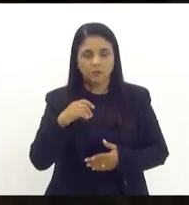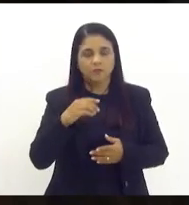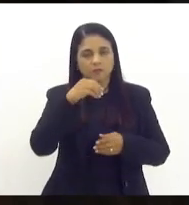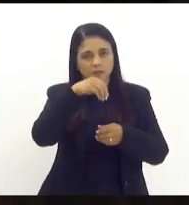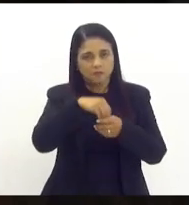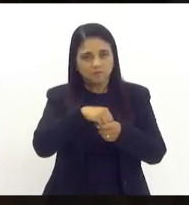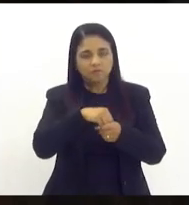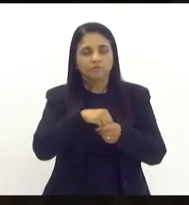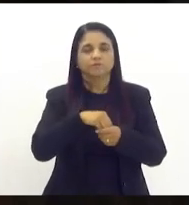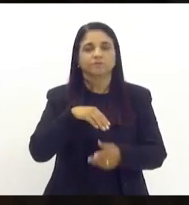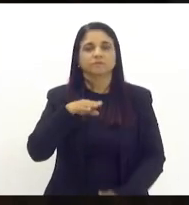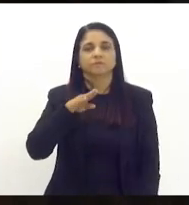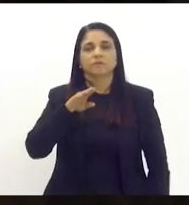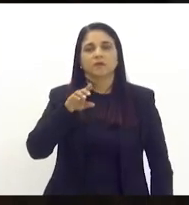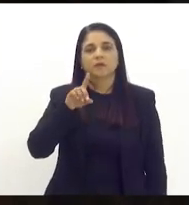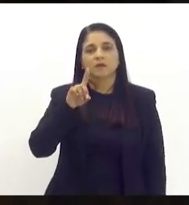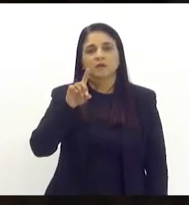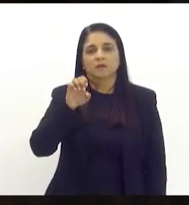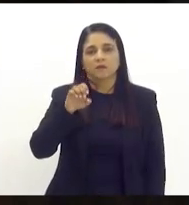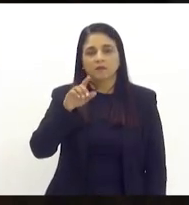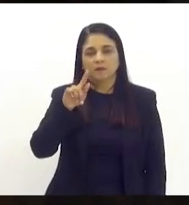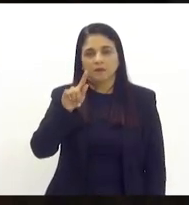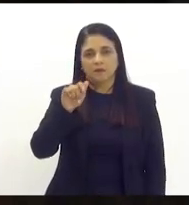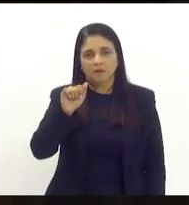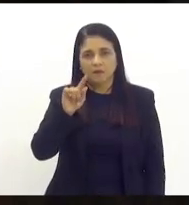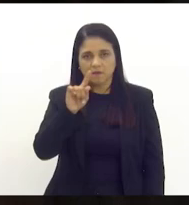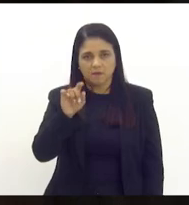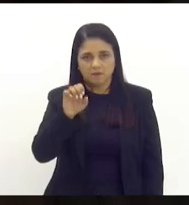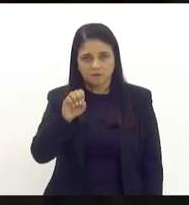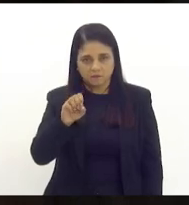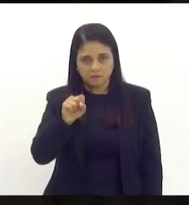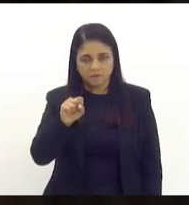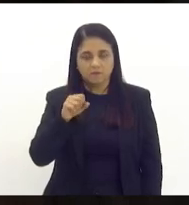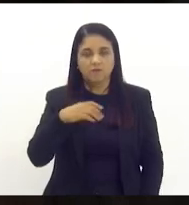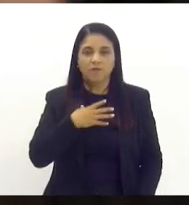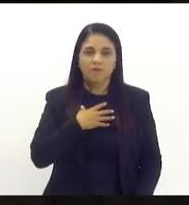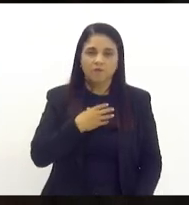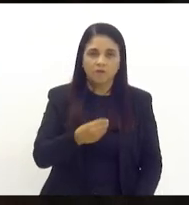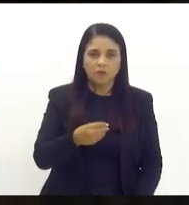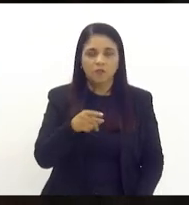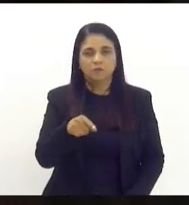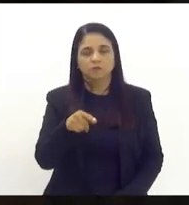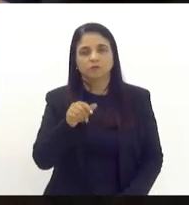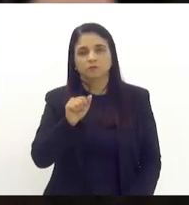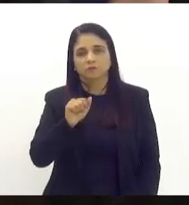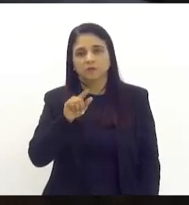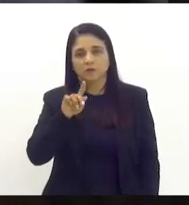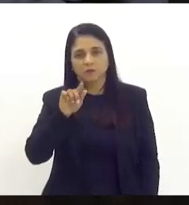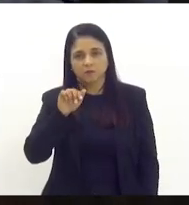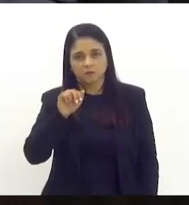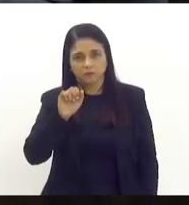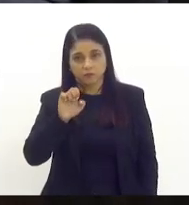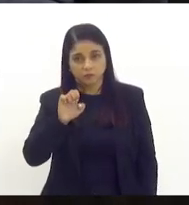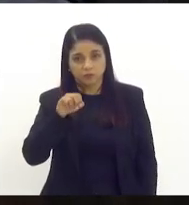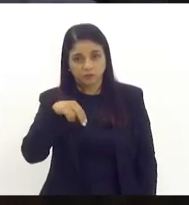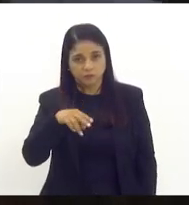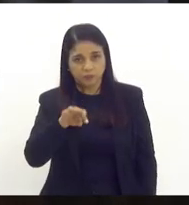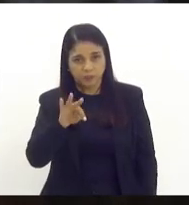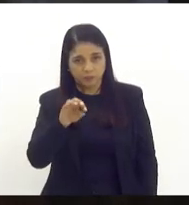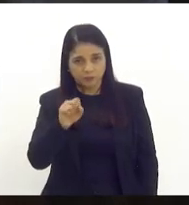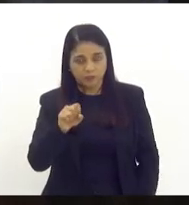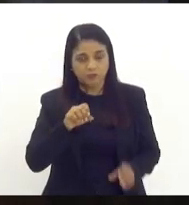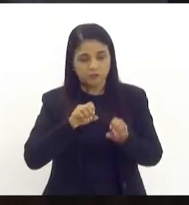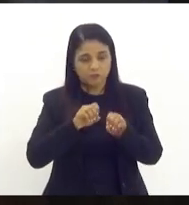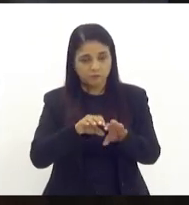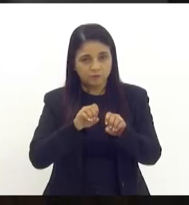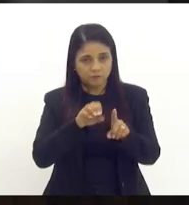penal para atendimento aos filhos agentes sociou educativos